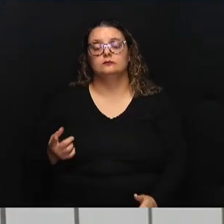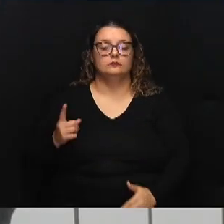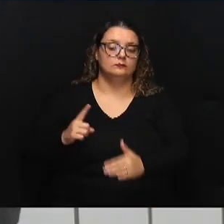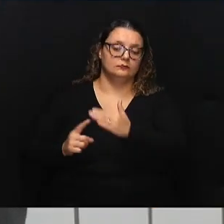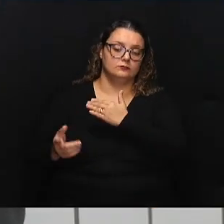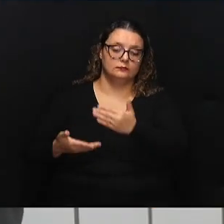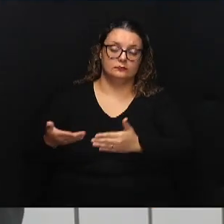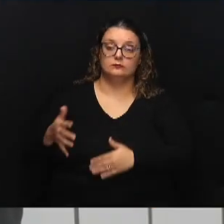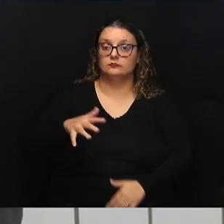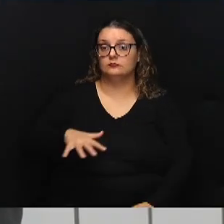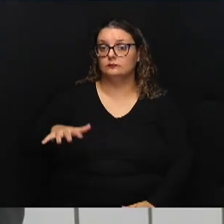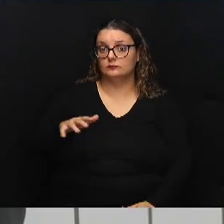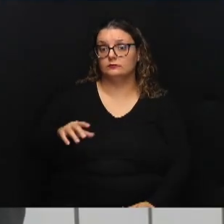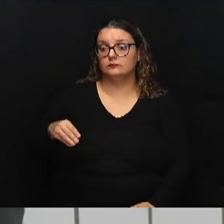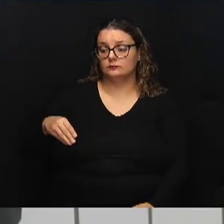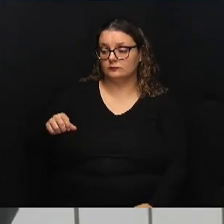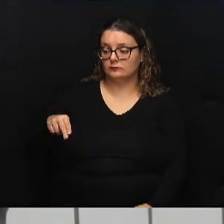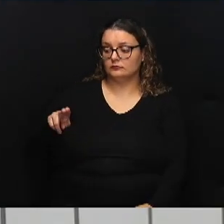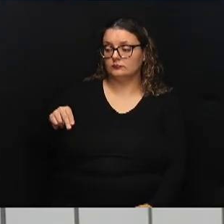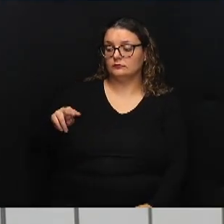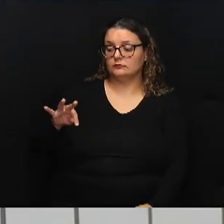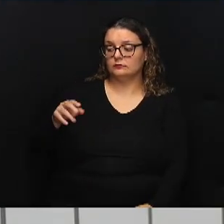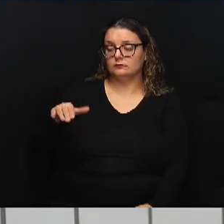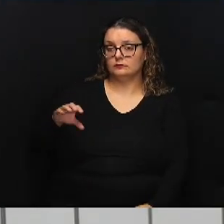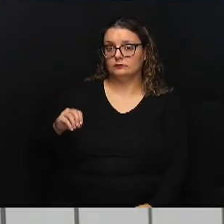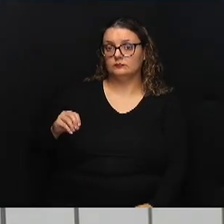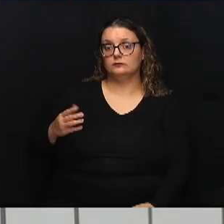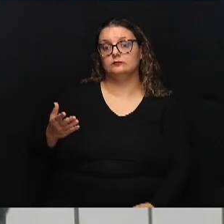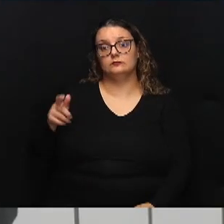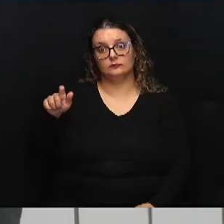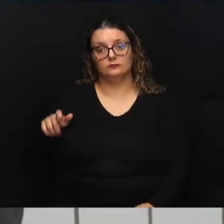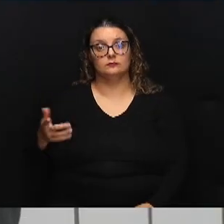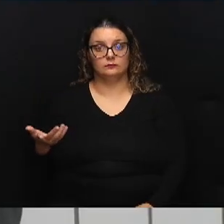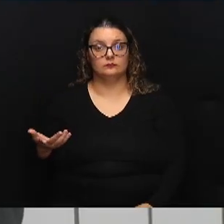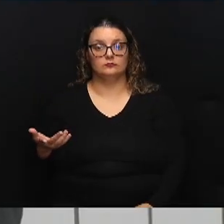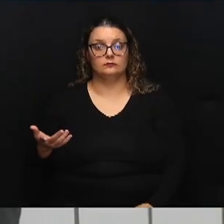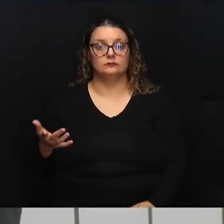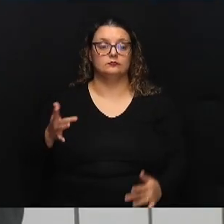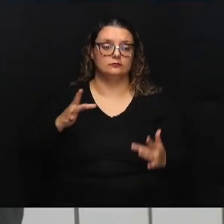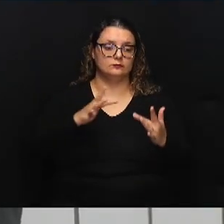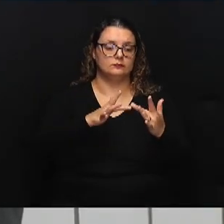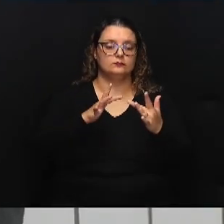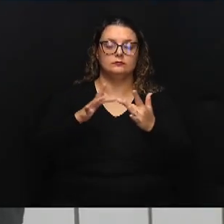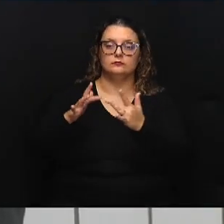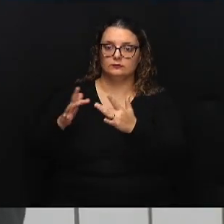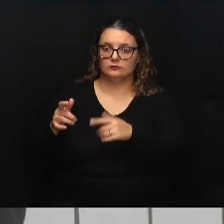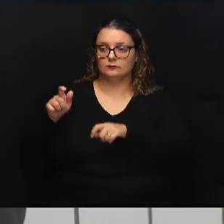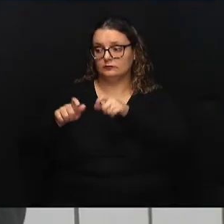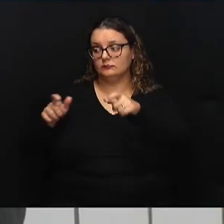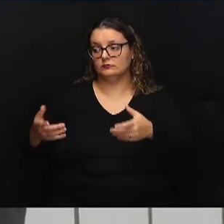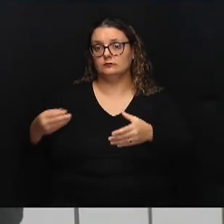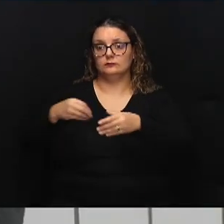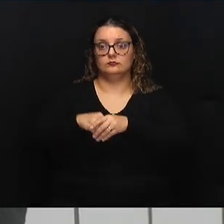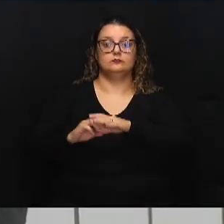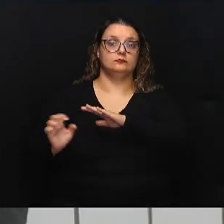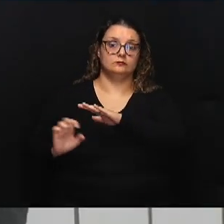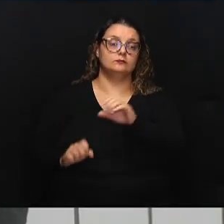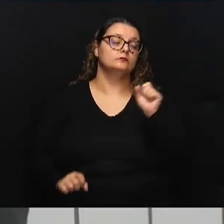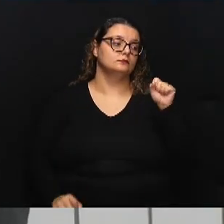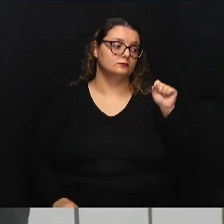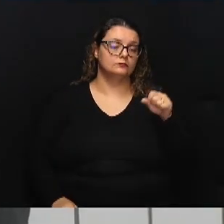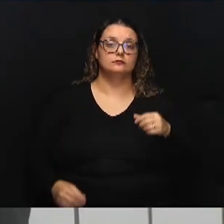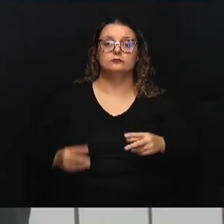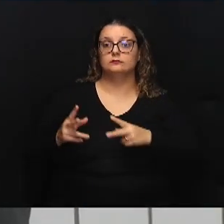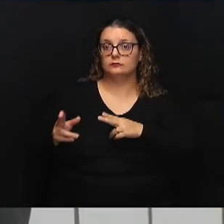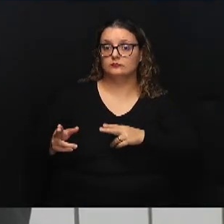serviço numa área de manutenção, e ele vai ter contato com as pessoas dentro da empresa. Né? Mas como